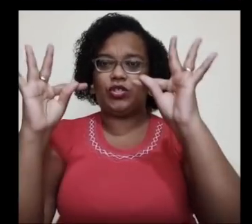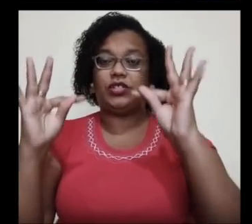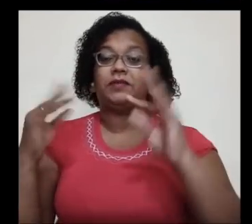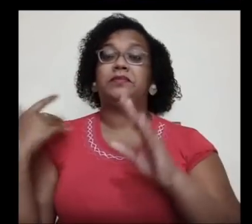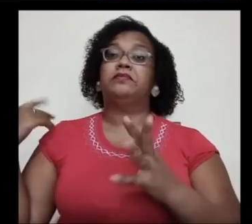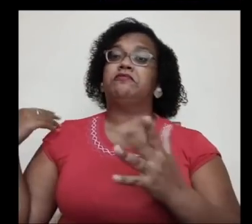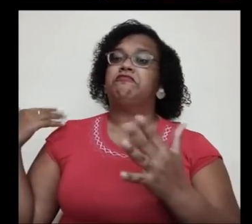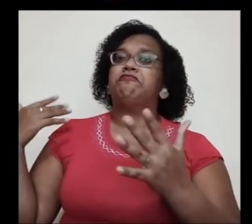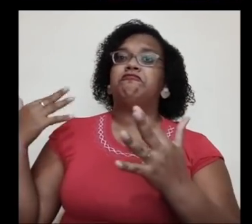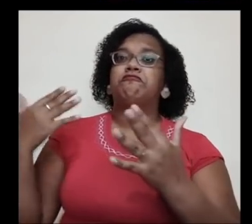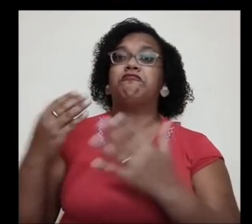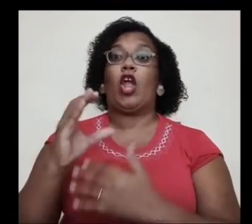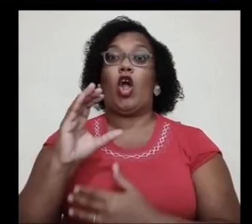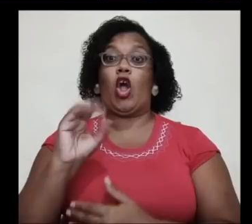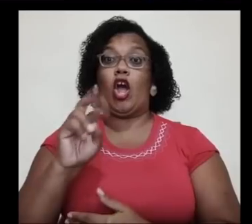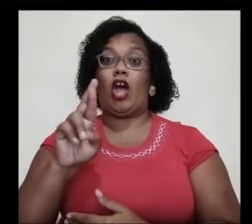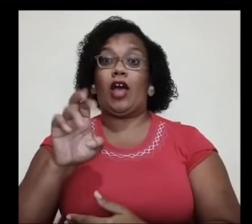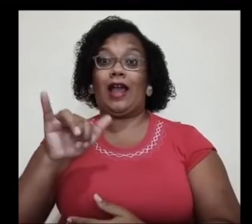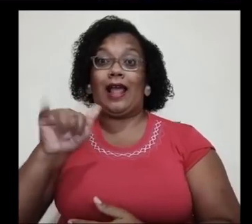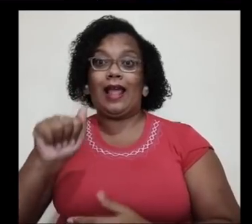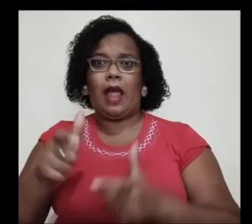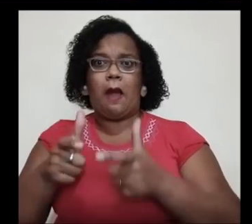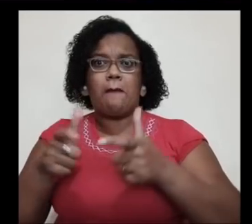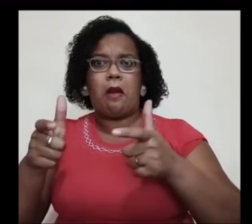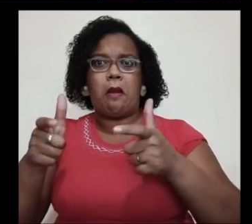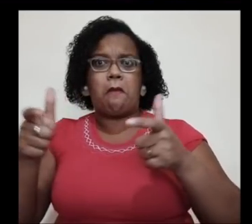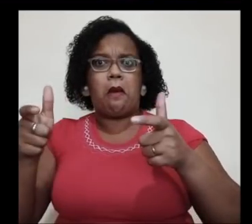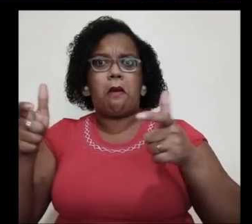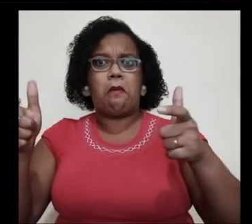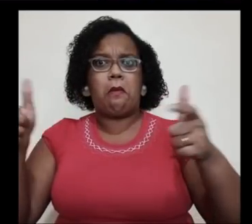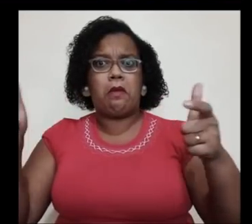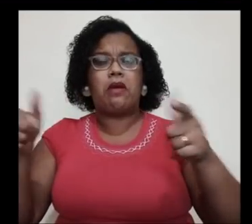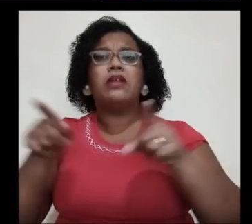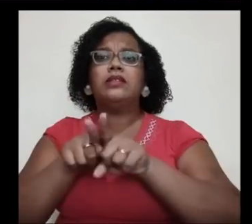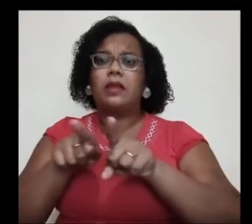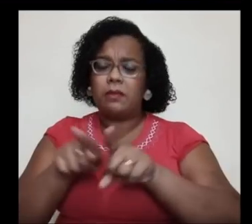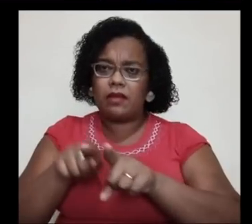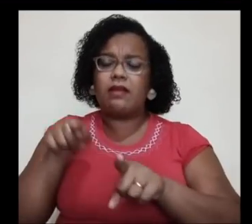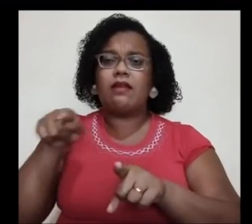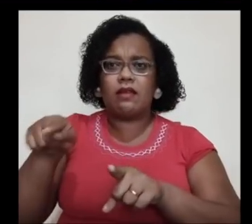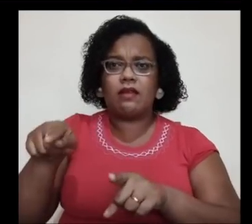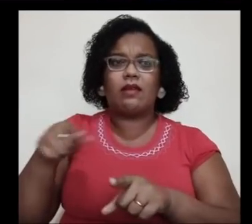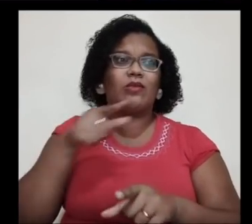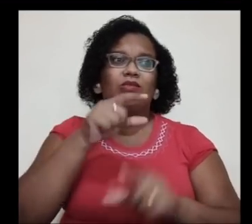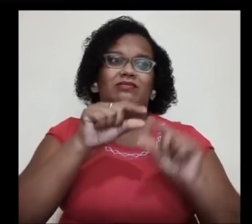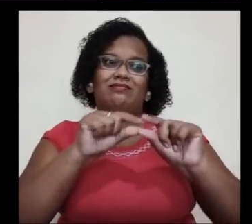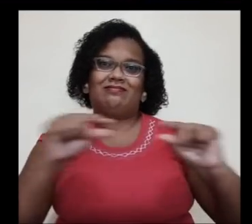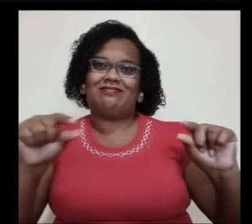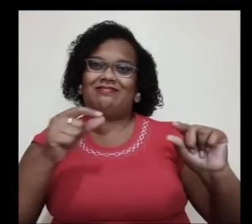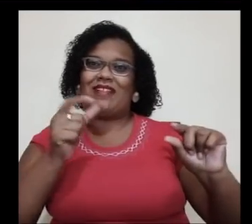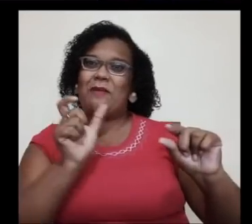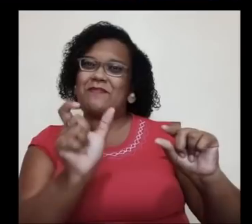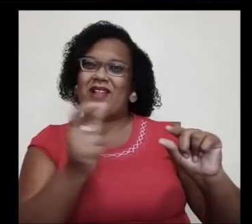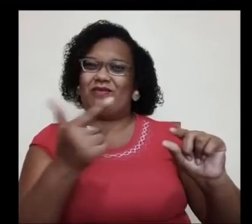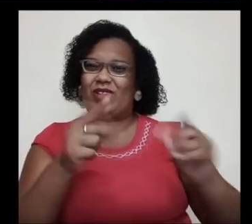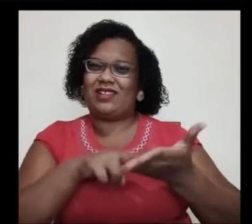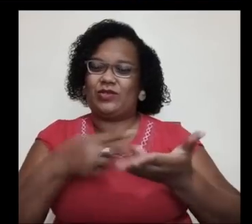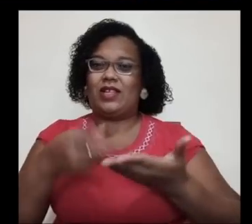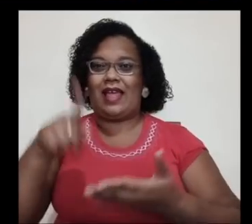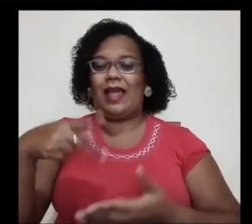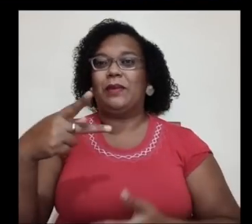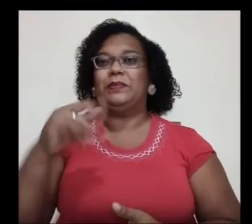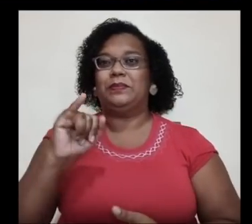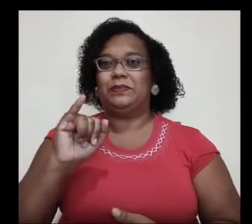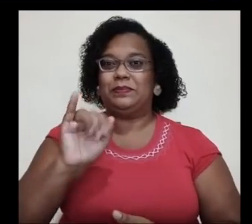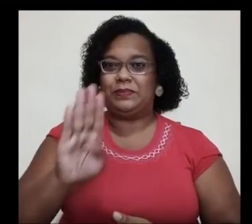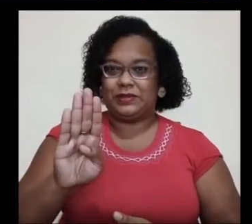não está traduzido claramente, mas o produto interno bruto por per capita, né, que é a melhoria das condições de vida e de